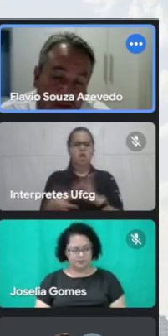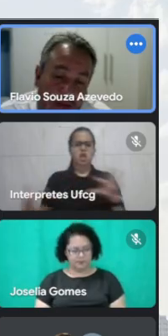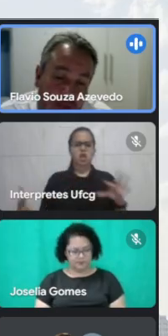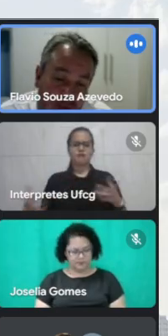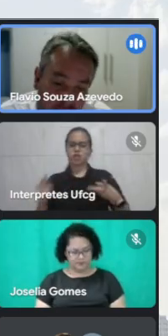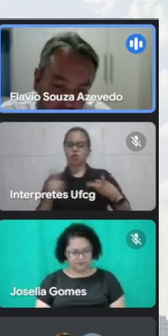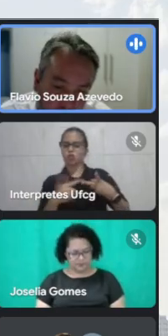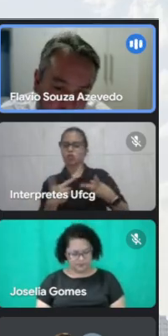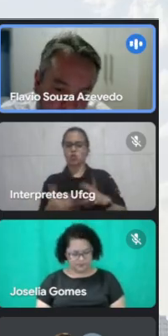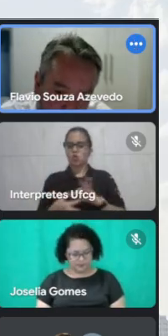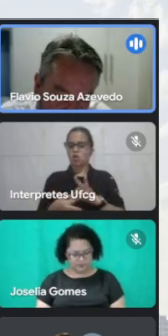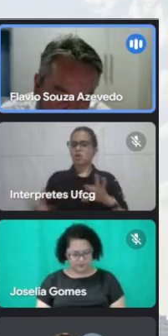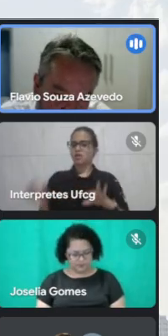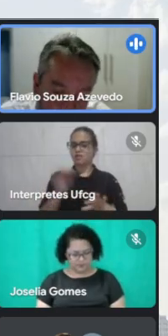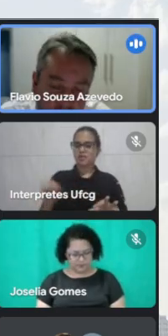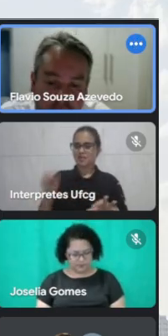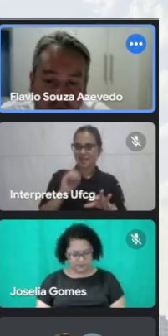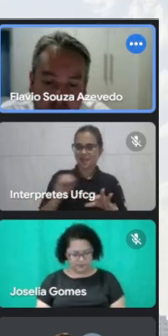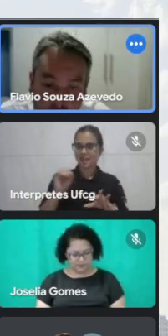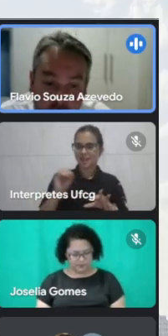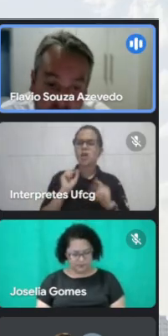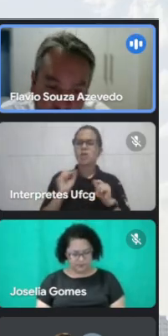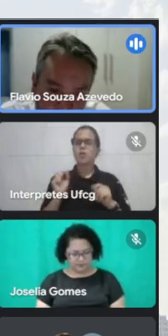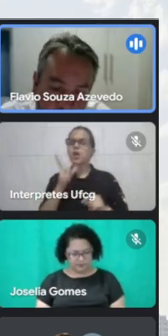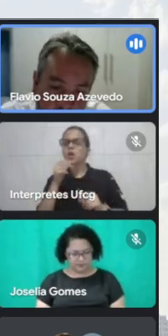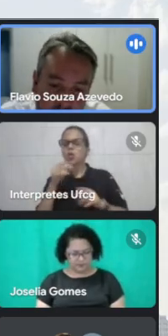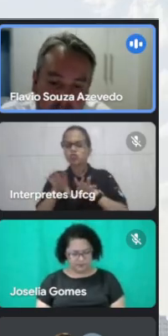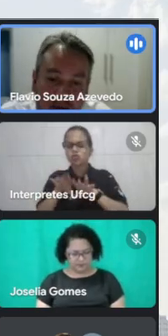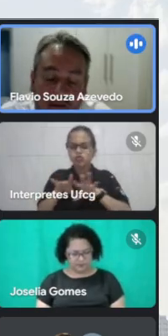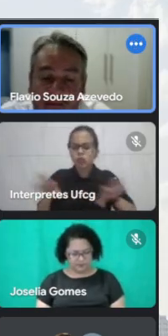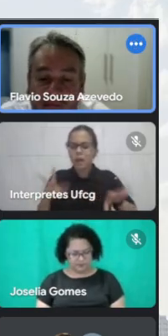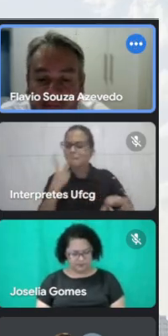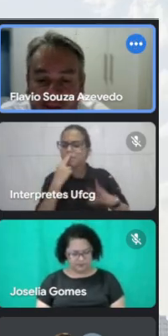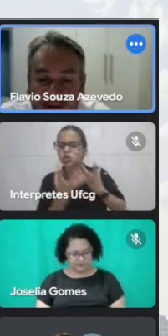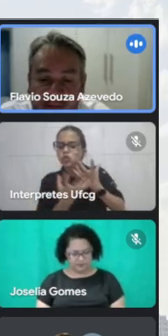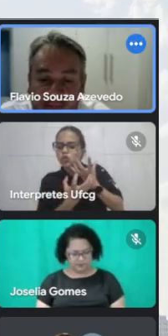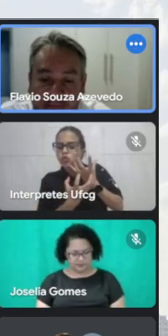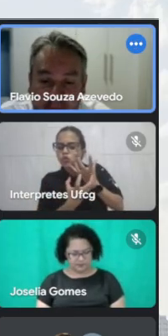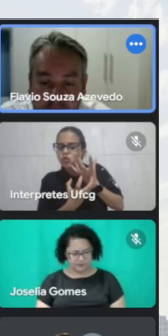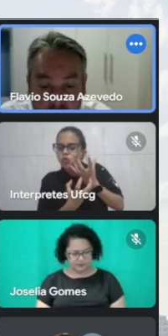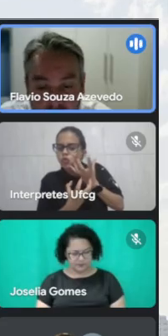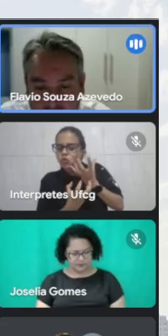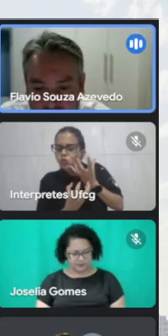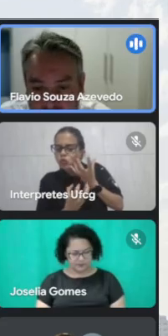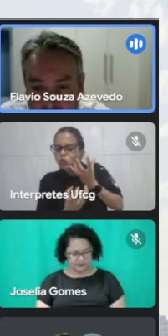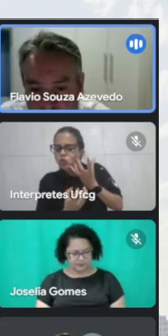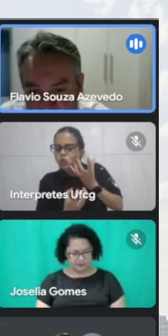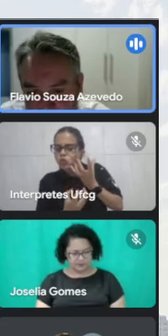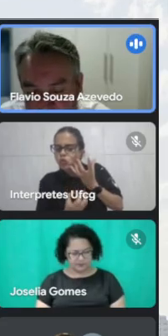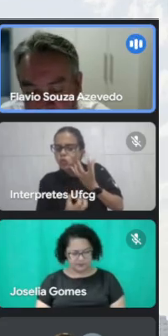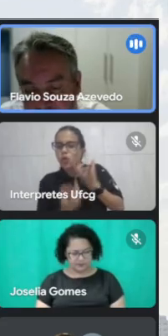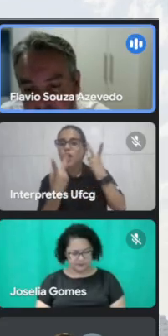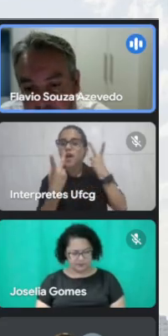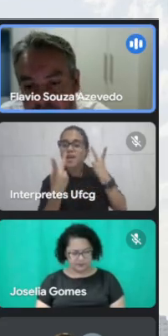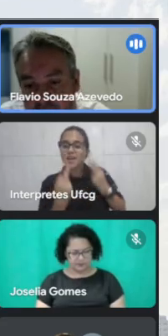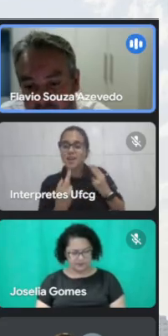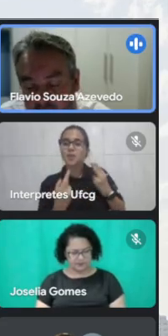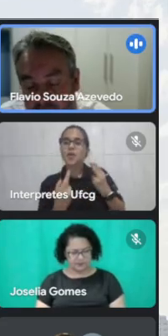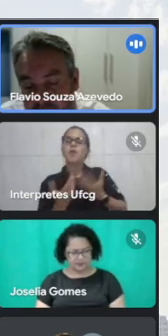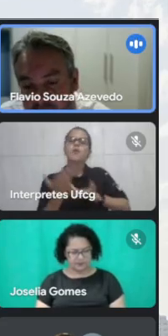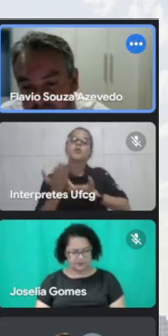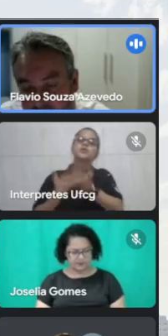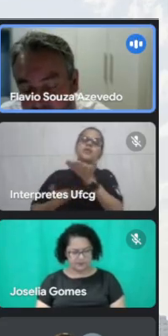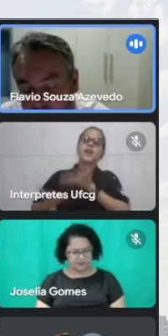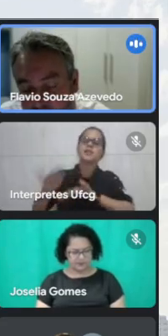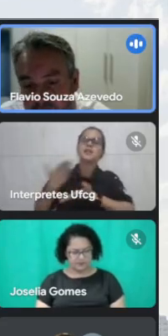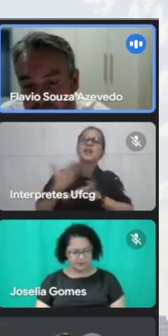percola, né, por esse meio poroso, como um filtro realmente, né, muito parecido com os filtros de tratamento de